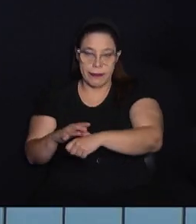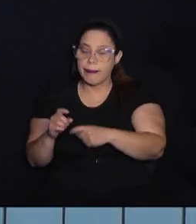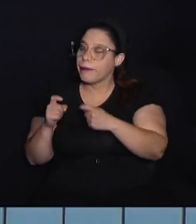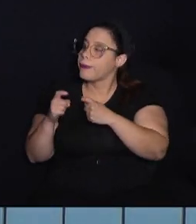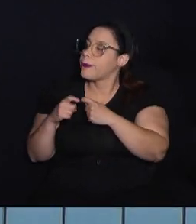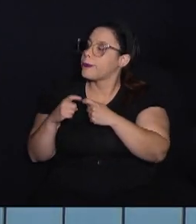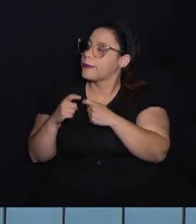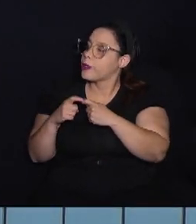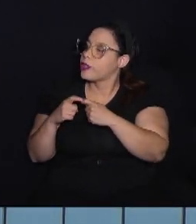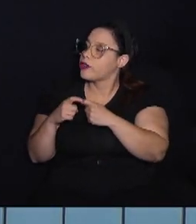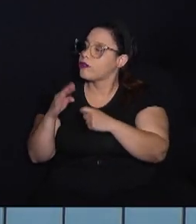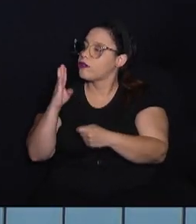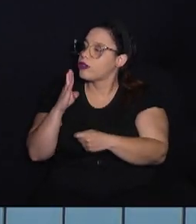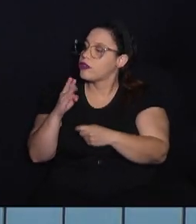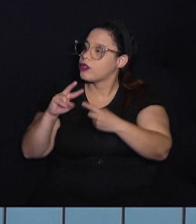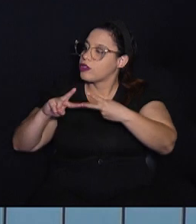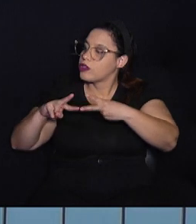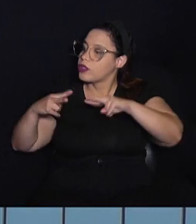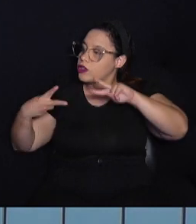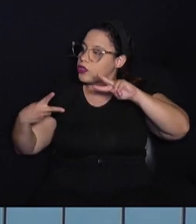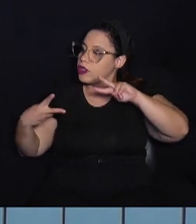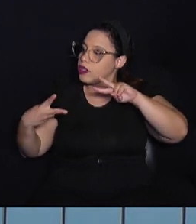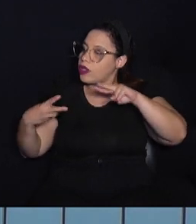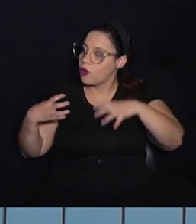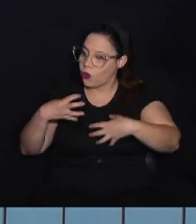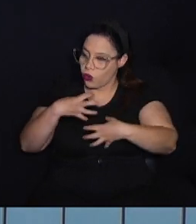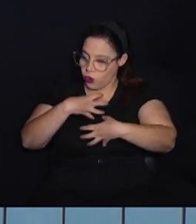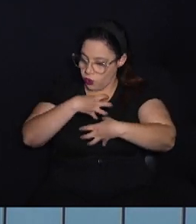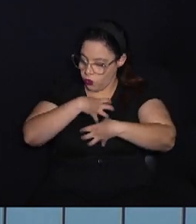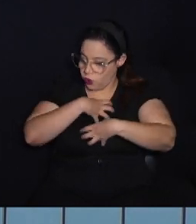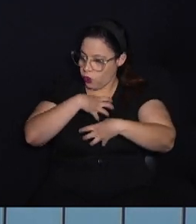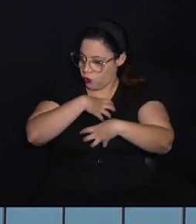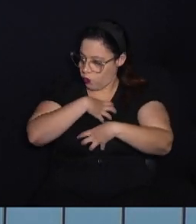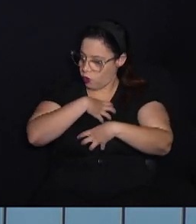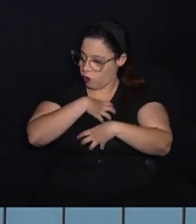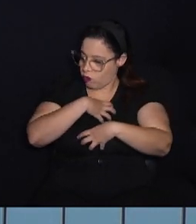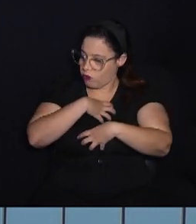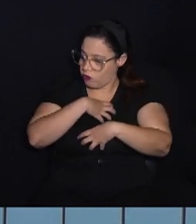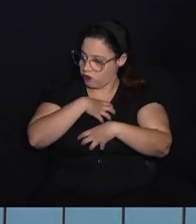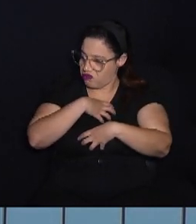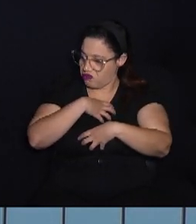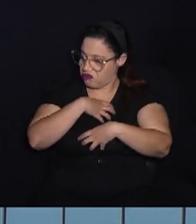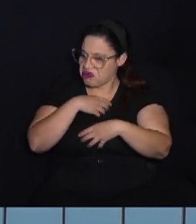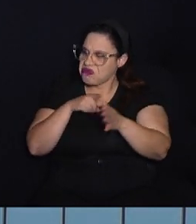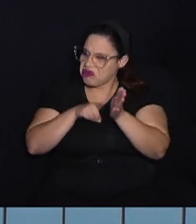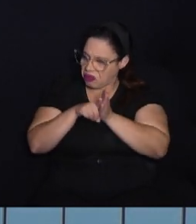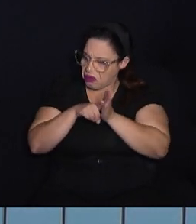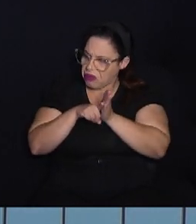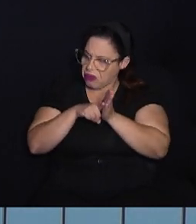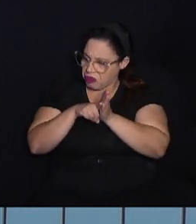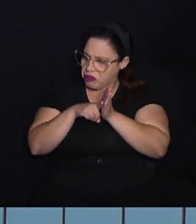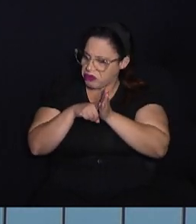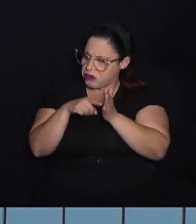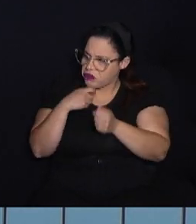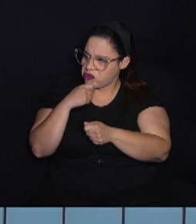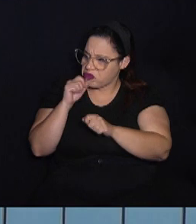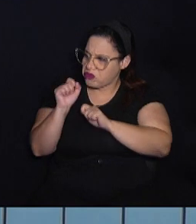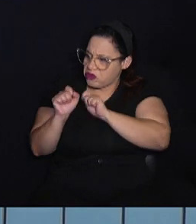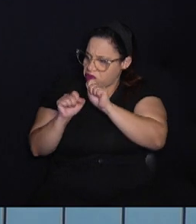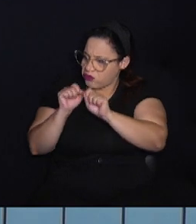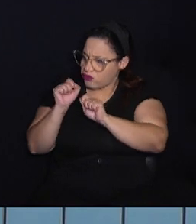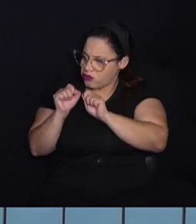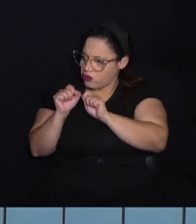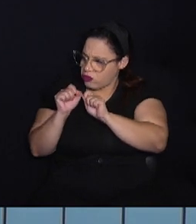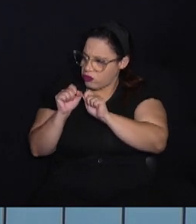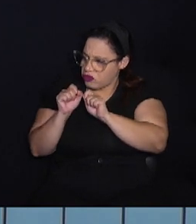Doutora, e os fatores genéticos e emocionais, existem estudos apontando sobre algum